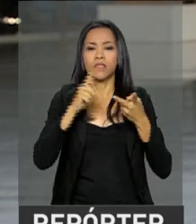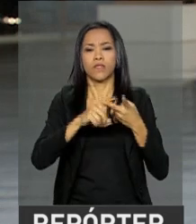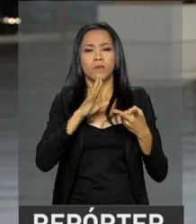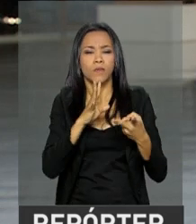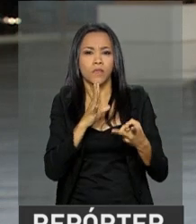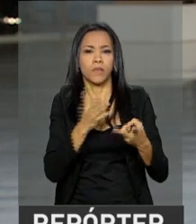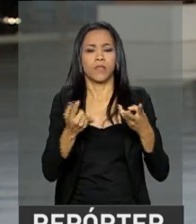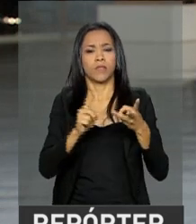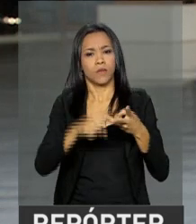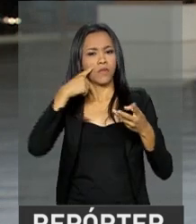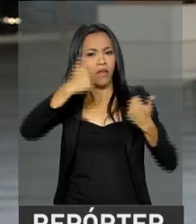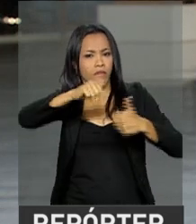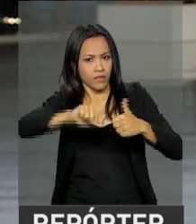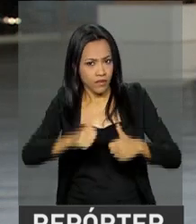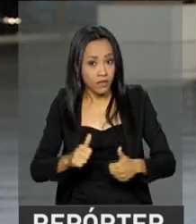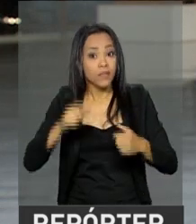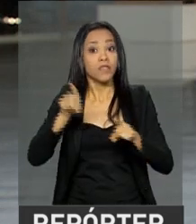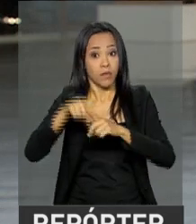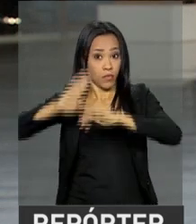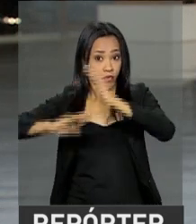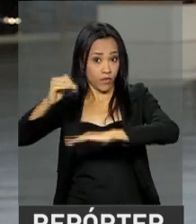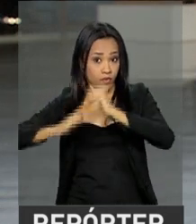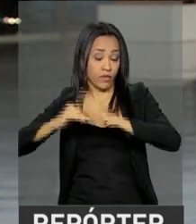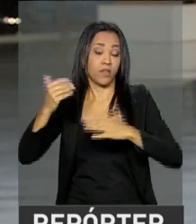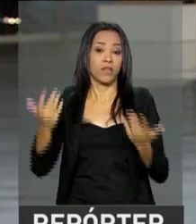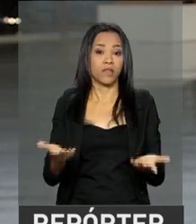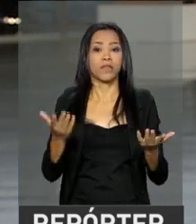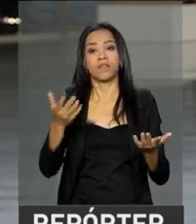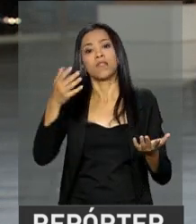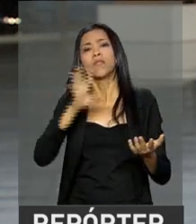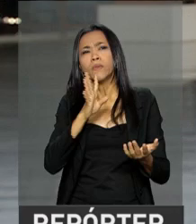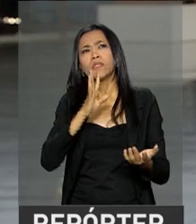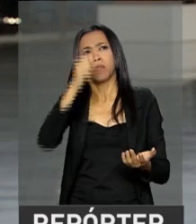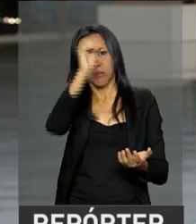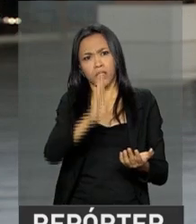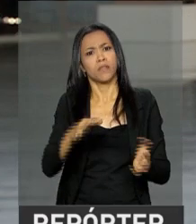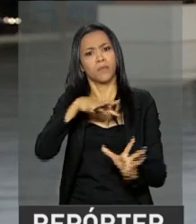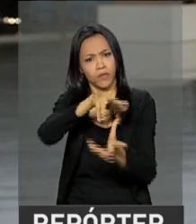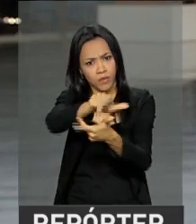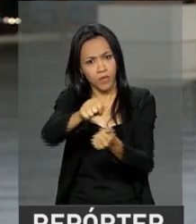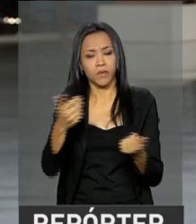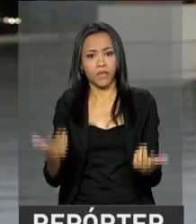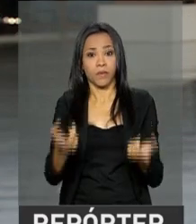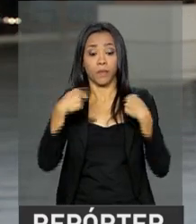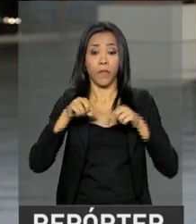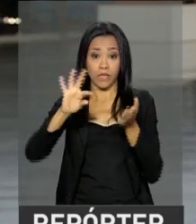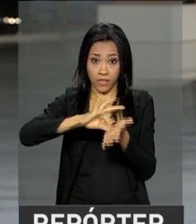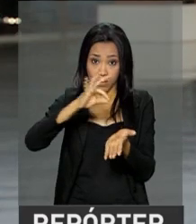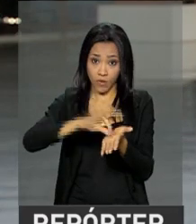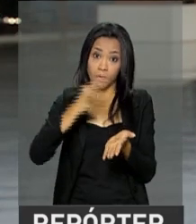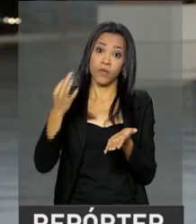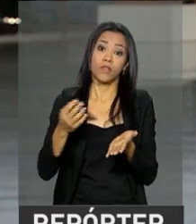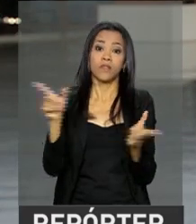pro desempenho e atuação profissional e também conhecimentos sobre o Brasil e sobre o mundo as inscrições do